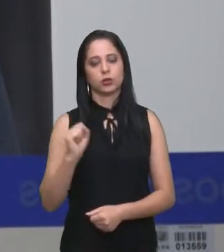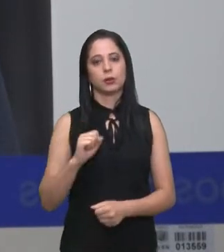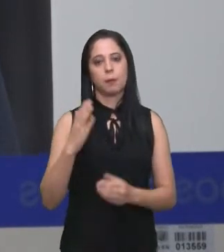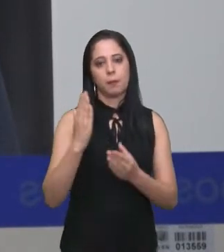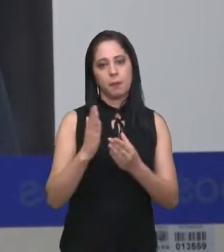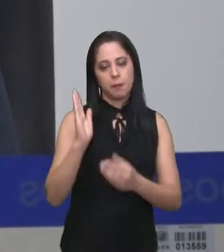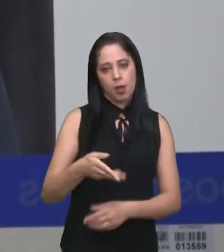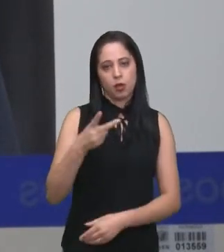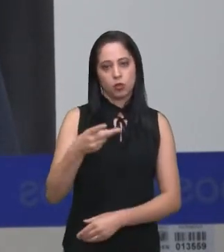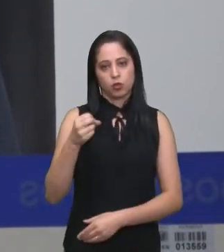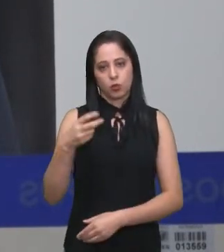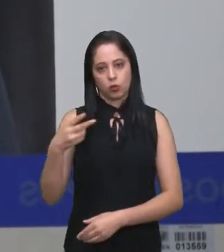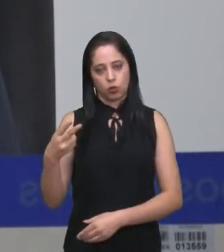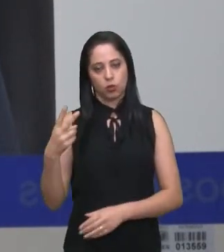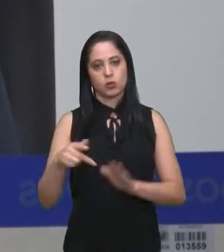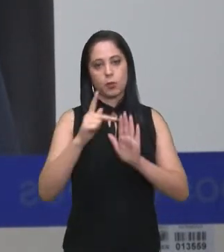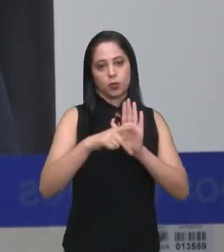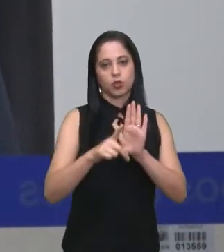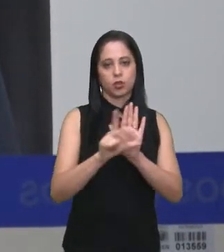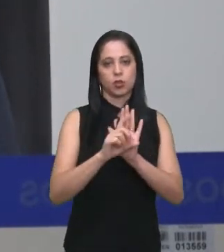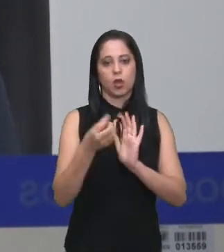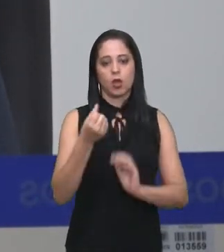2822/2022, projeto de lei número